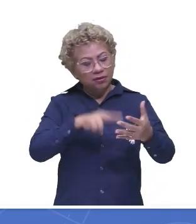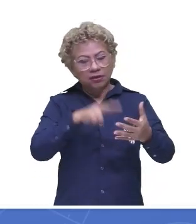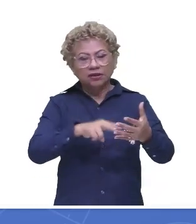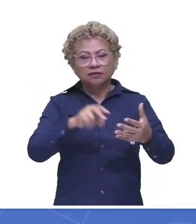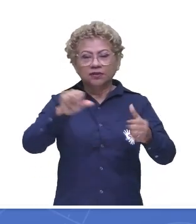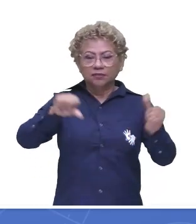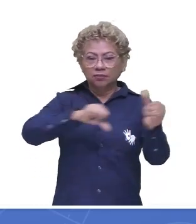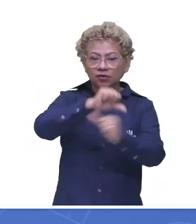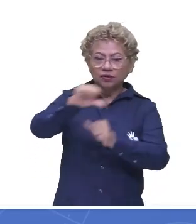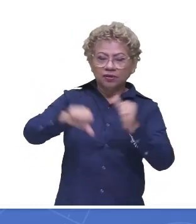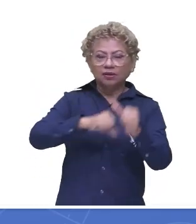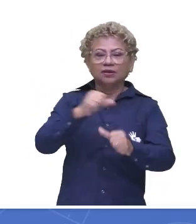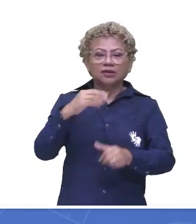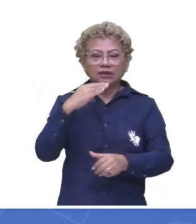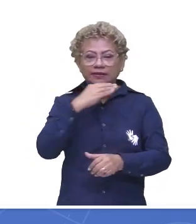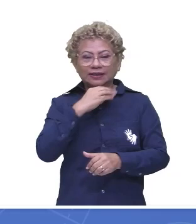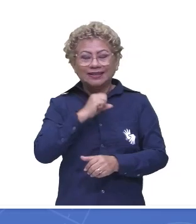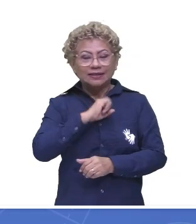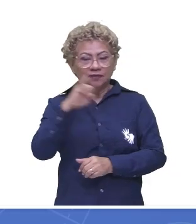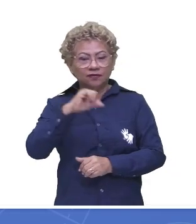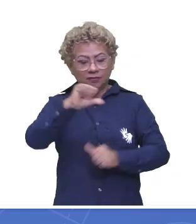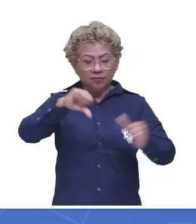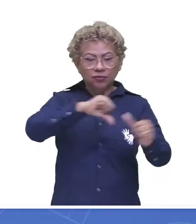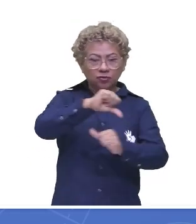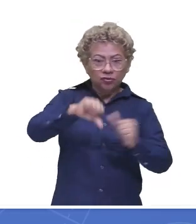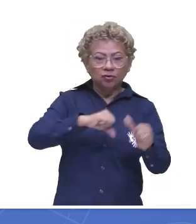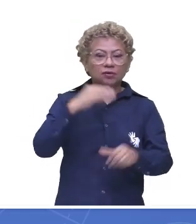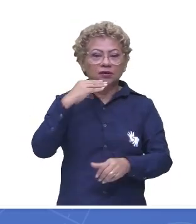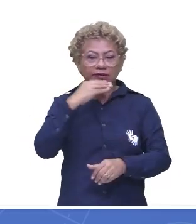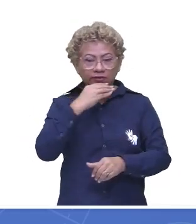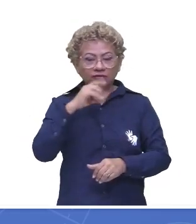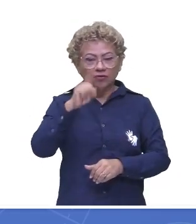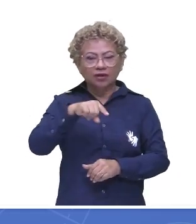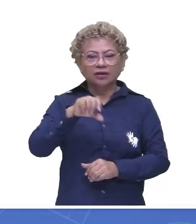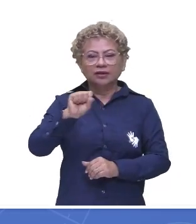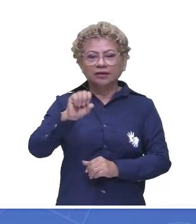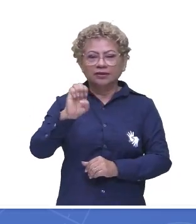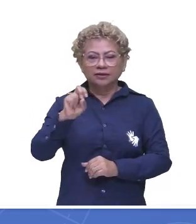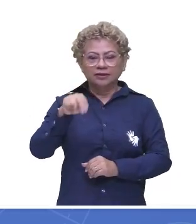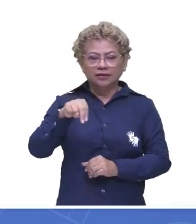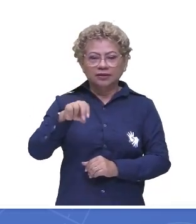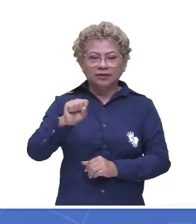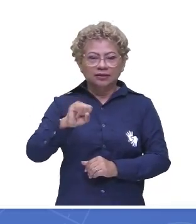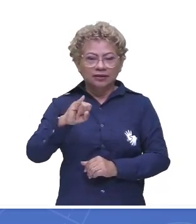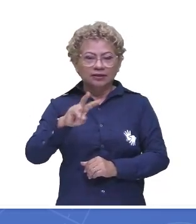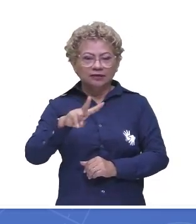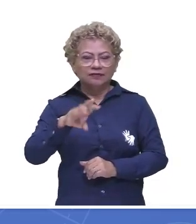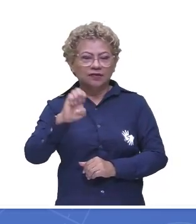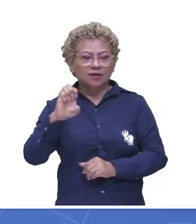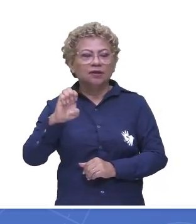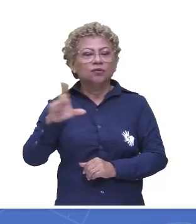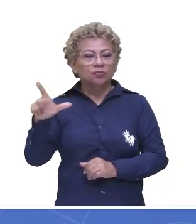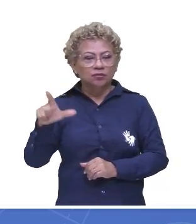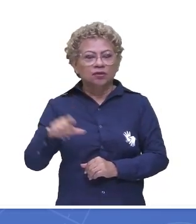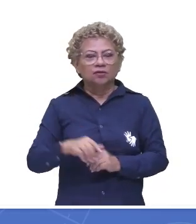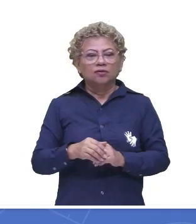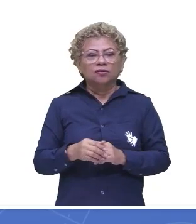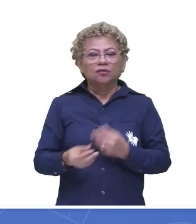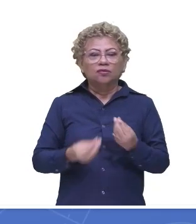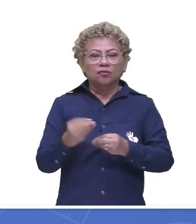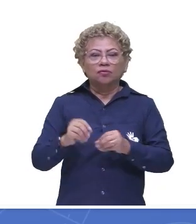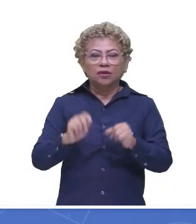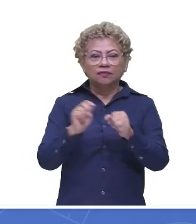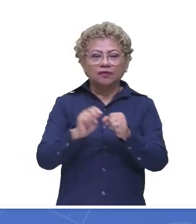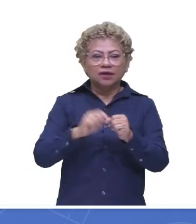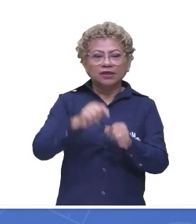de temperatura. Se houve mudança de temperatura, o calor é sensível. Como é que você calcula? Q é igual a mc delta